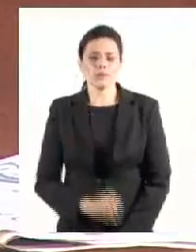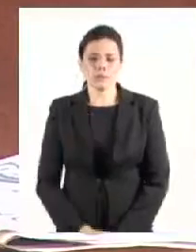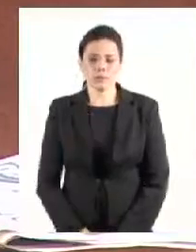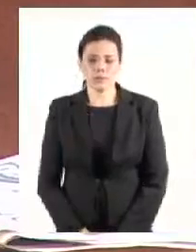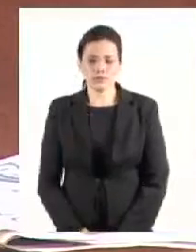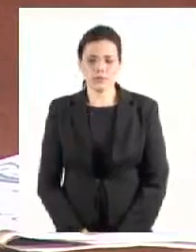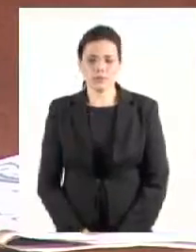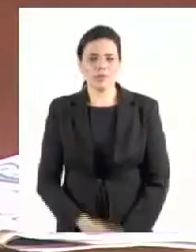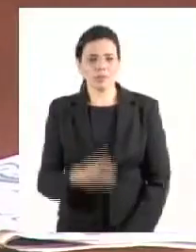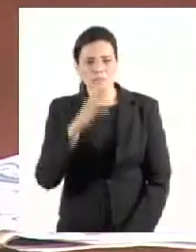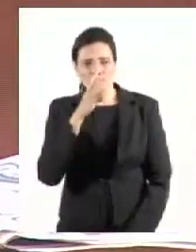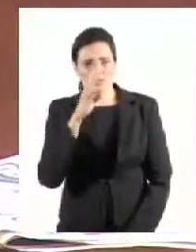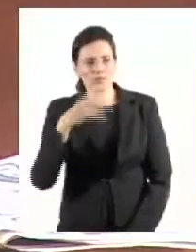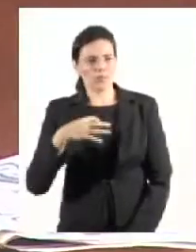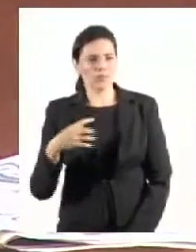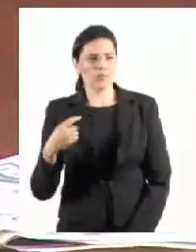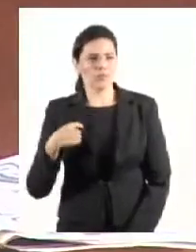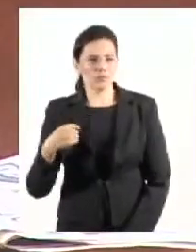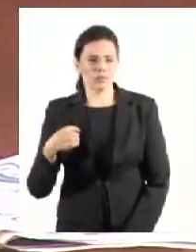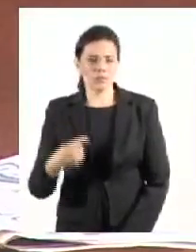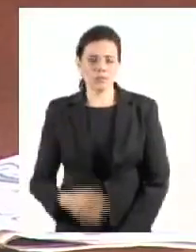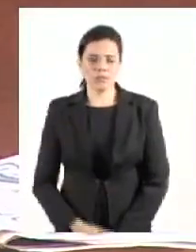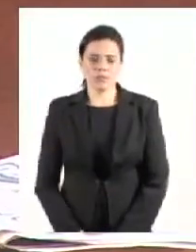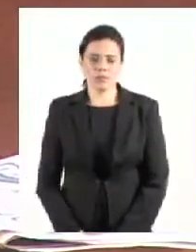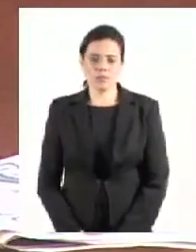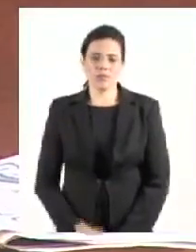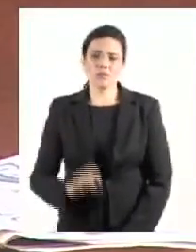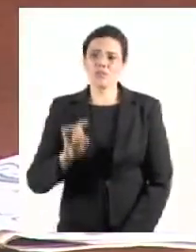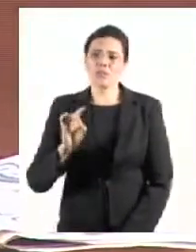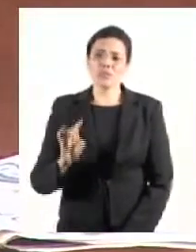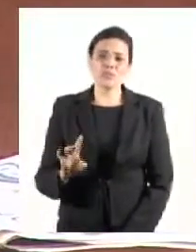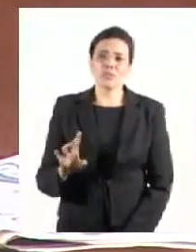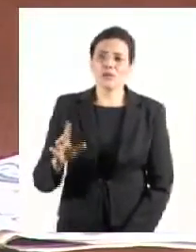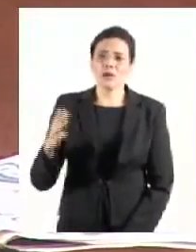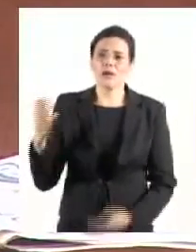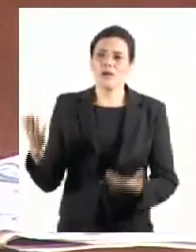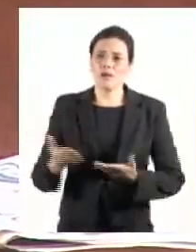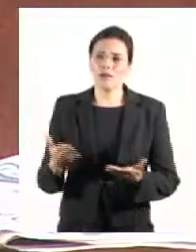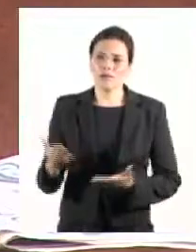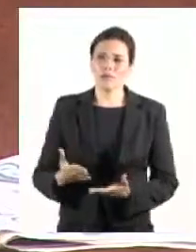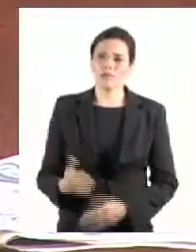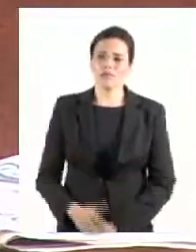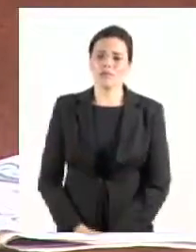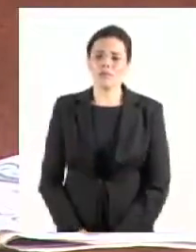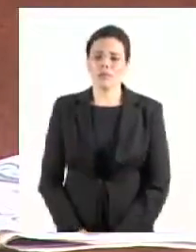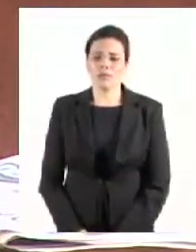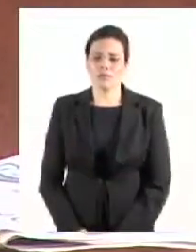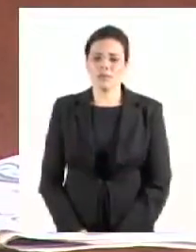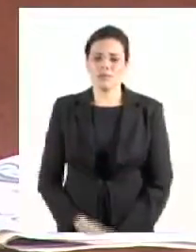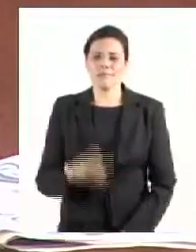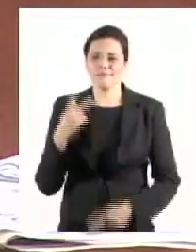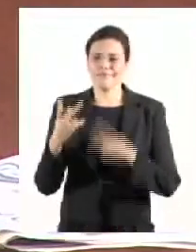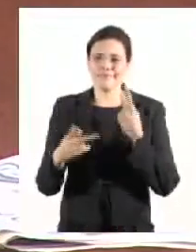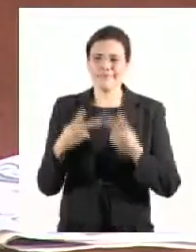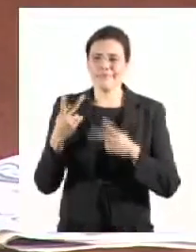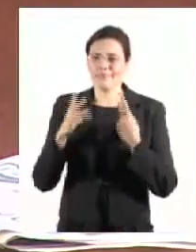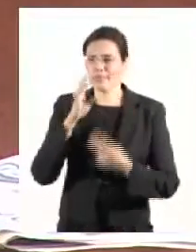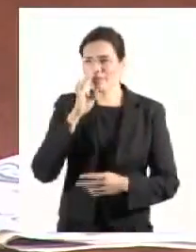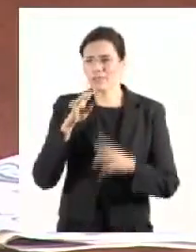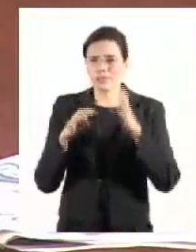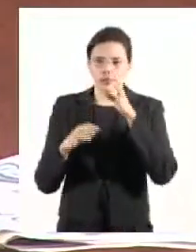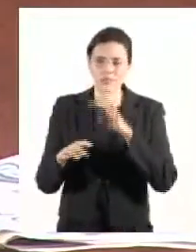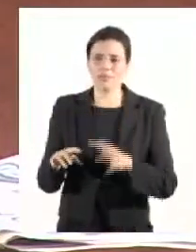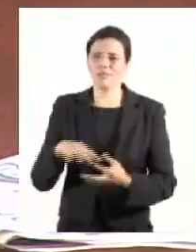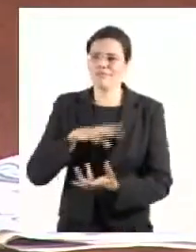que o governo estava fazendo, que agora ele só sabe subir aqui para criar, dizer aqui na